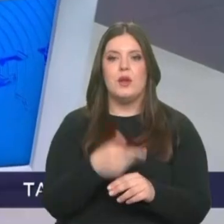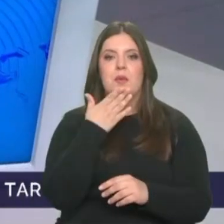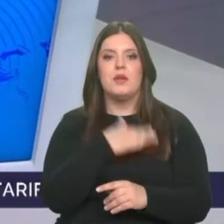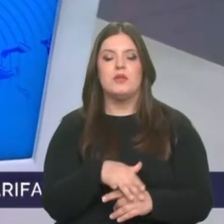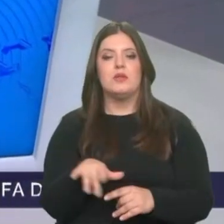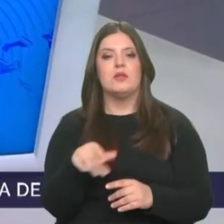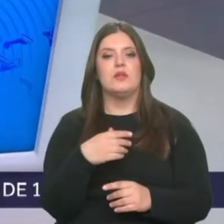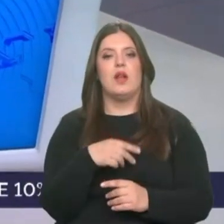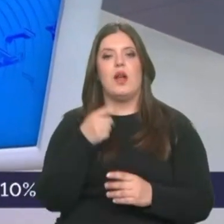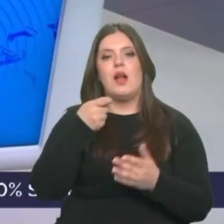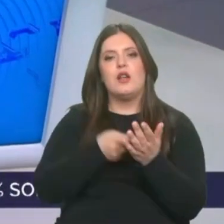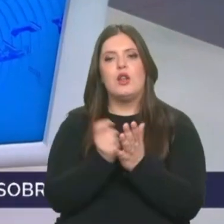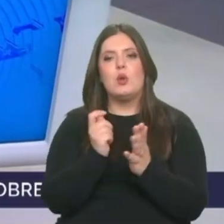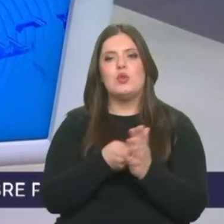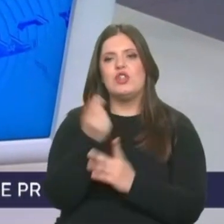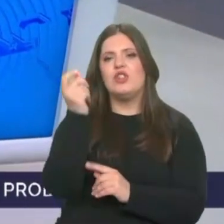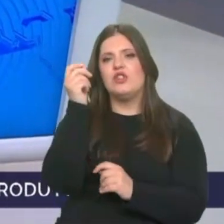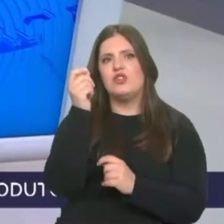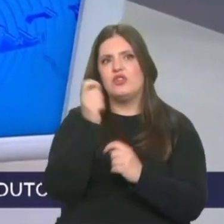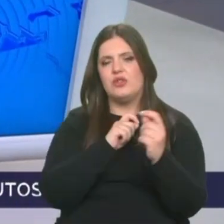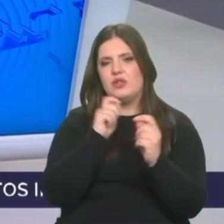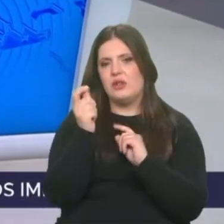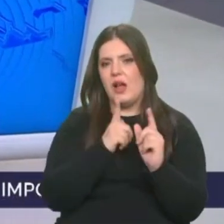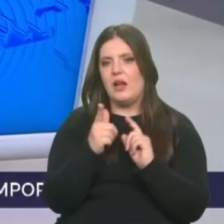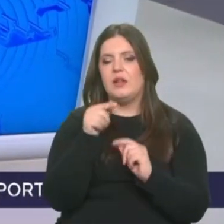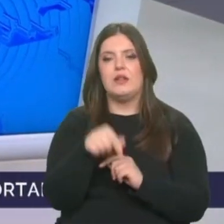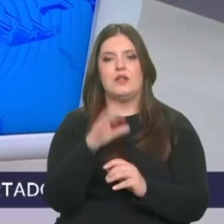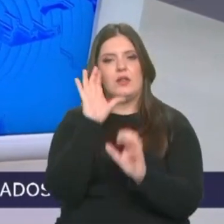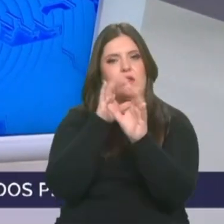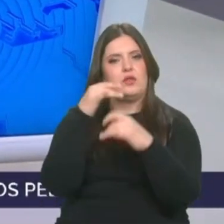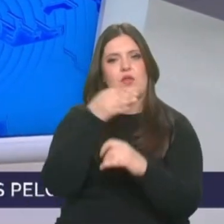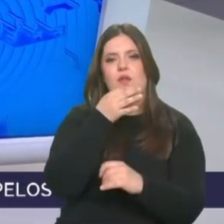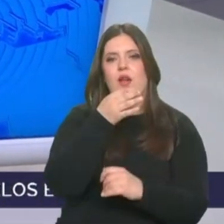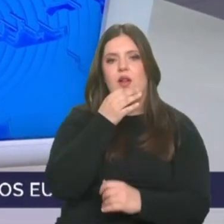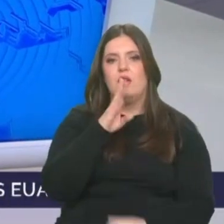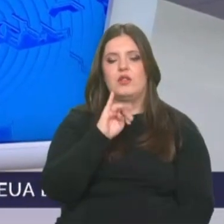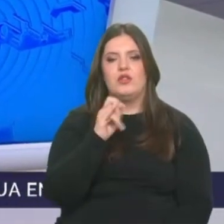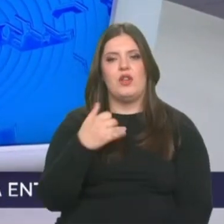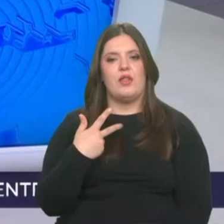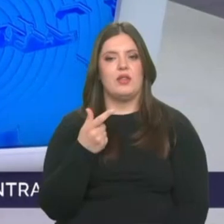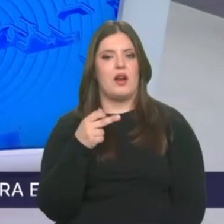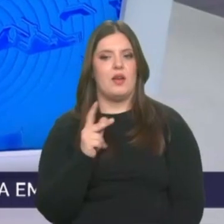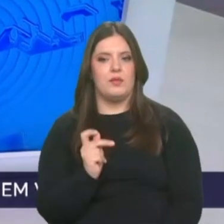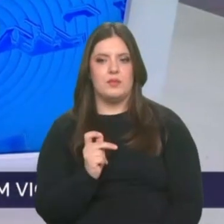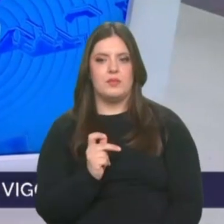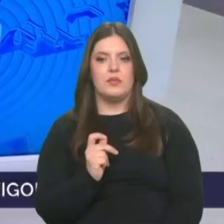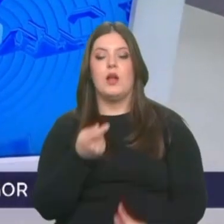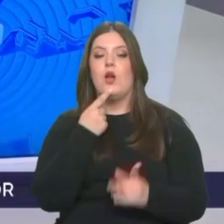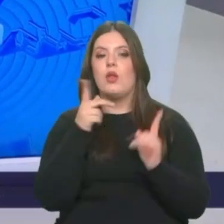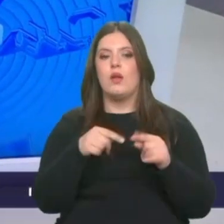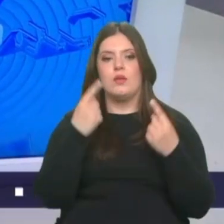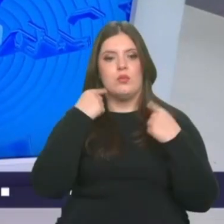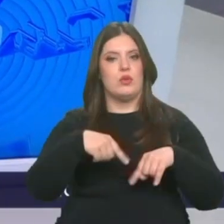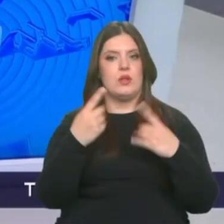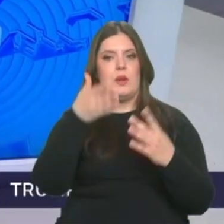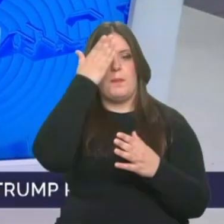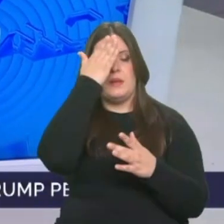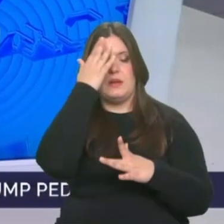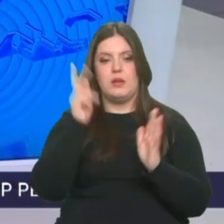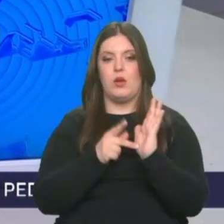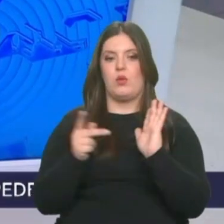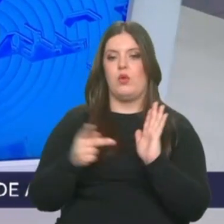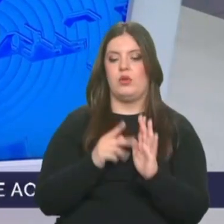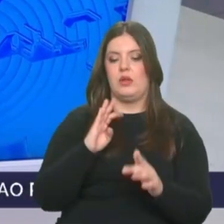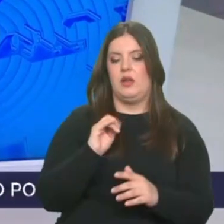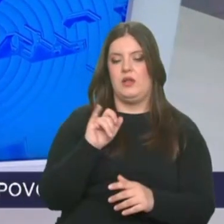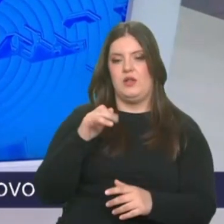trazer arqueologia estelar, não é? Graças a esse telescópio que falas muito, que é o Chandra. Sim, e é mais uma demonstração de como a capacidade tecnológica do